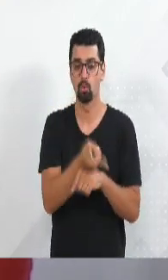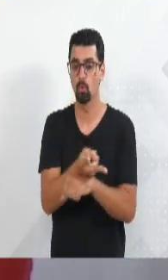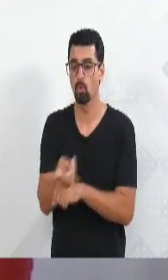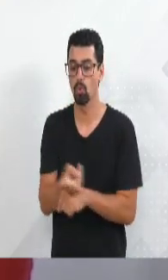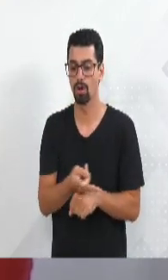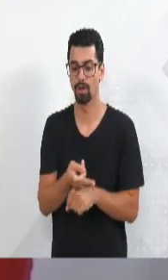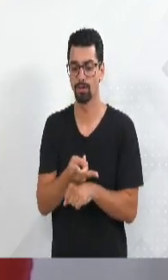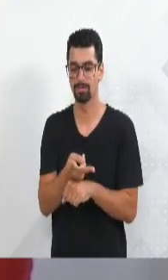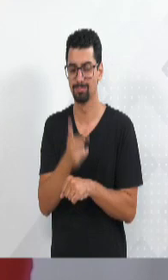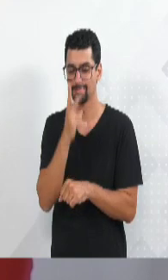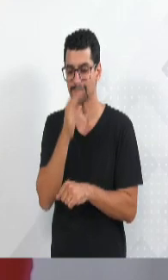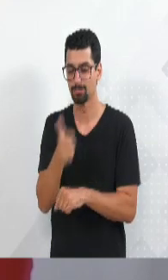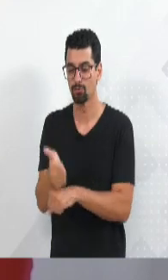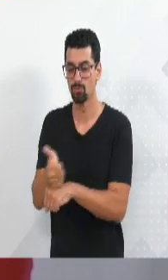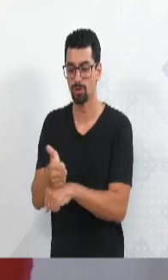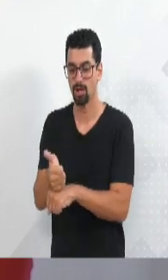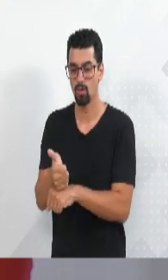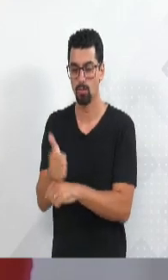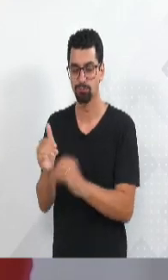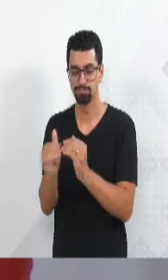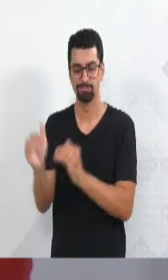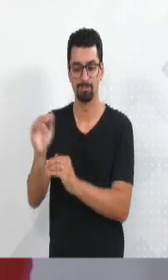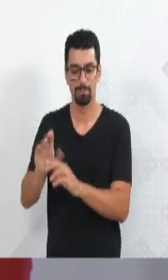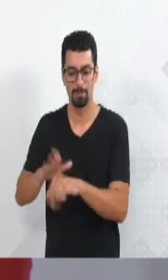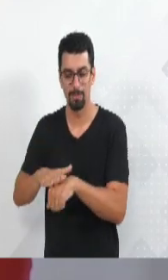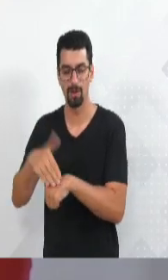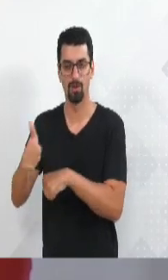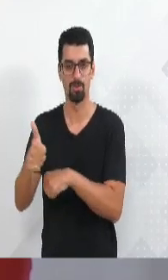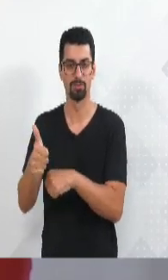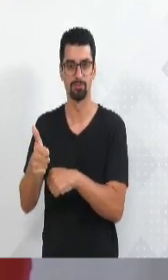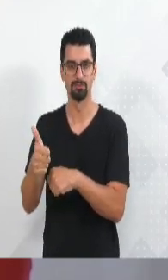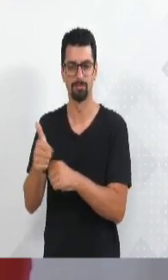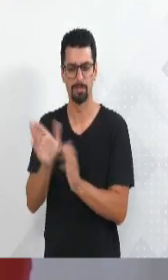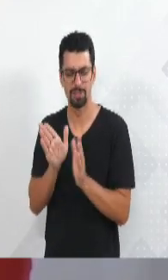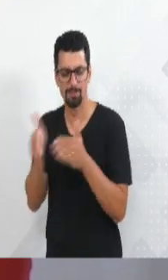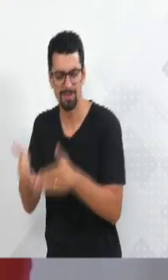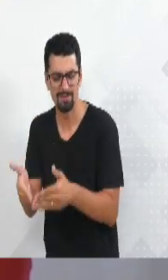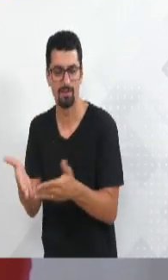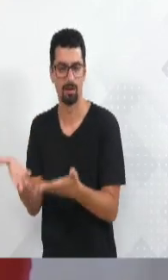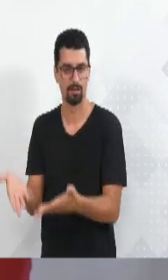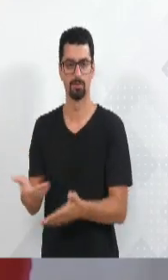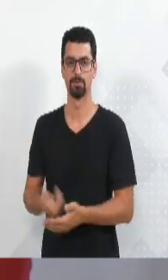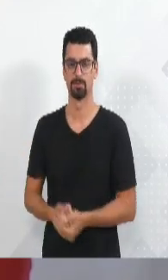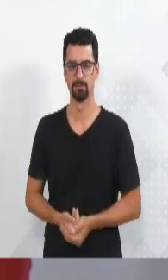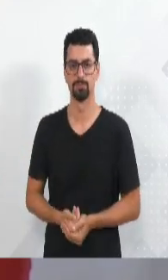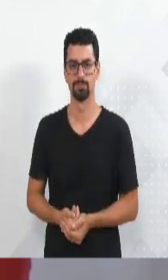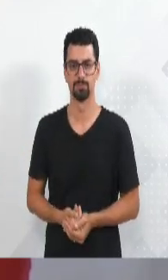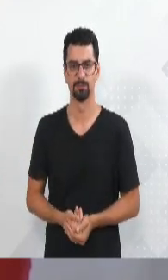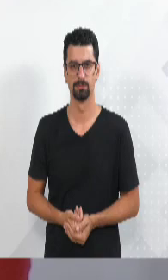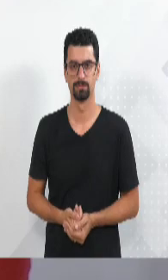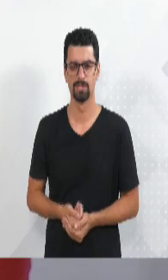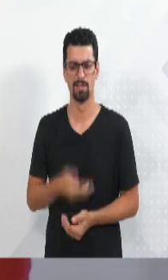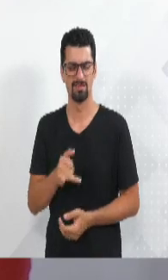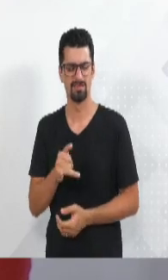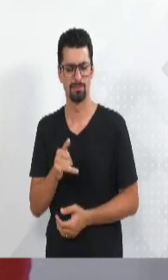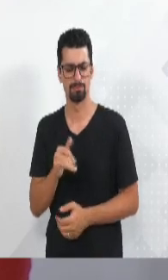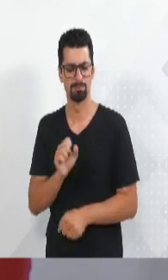alguma outra área E se nós pararmos para analisar